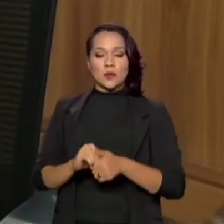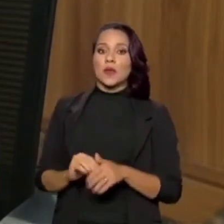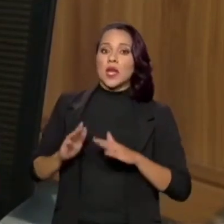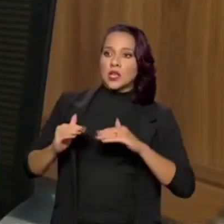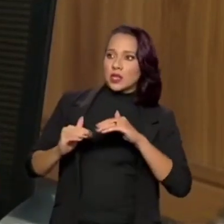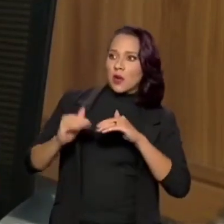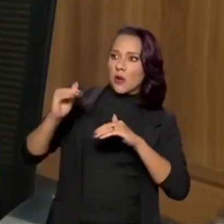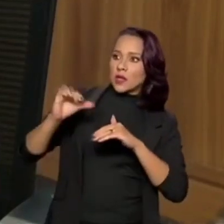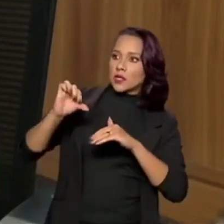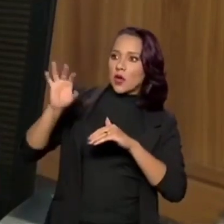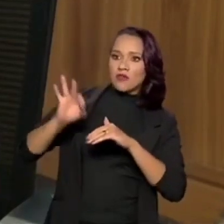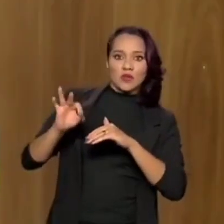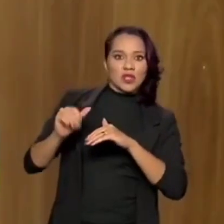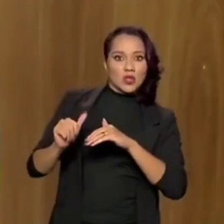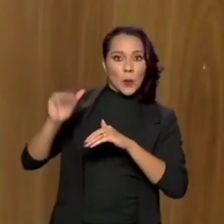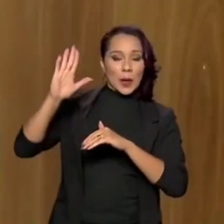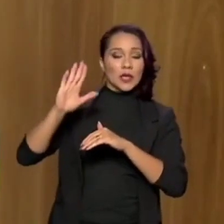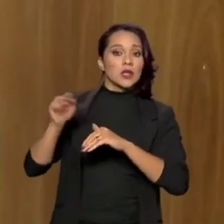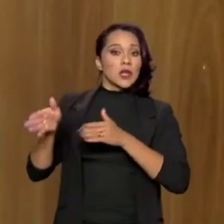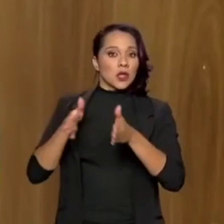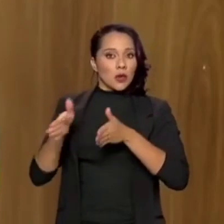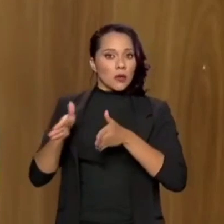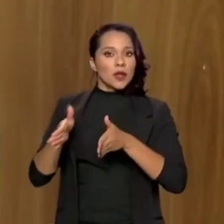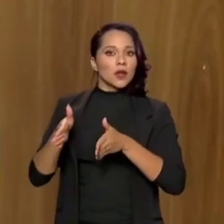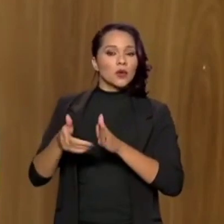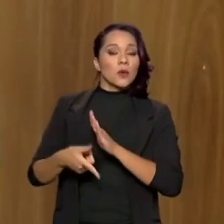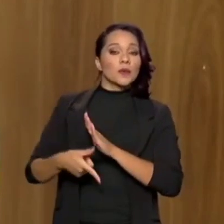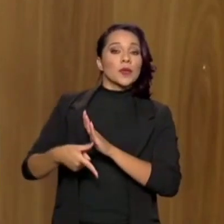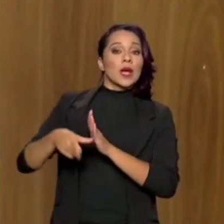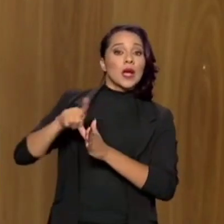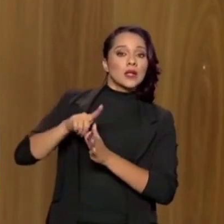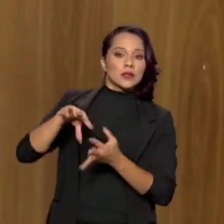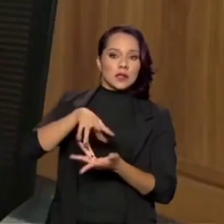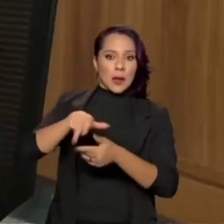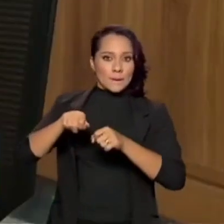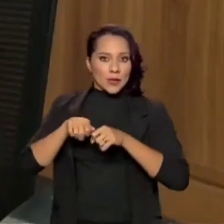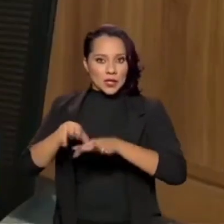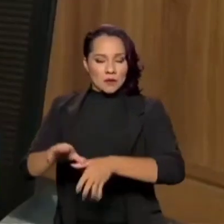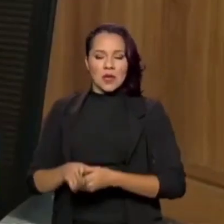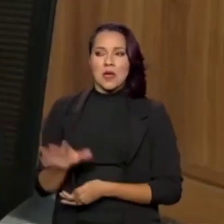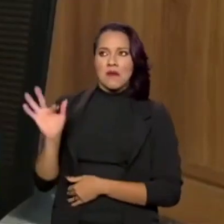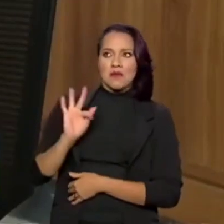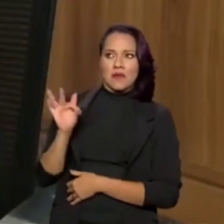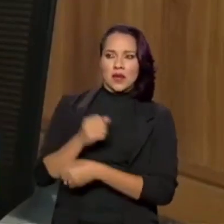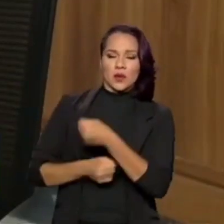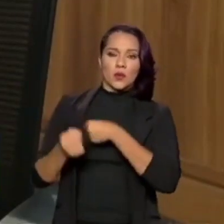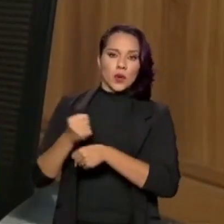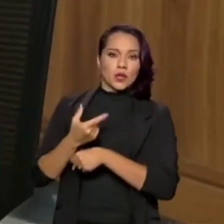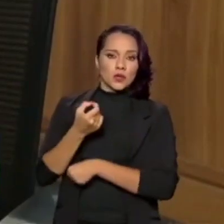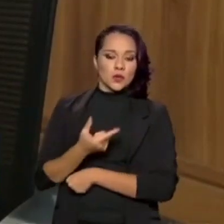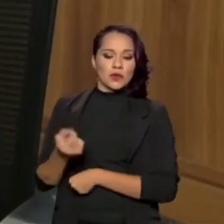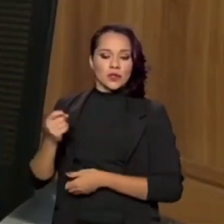quase 9% acima do período pré-pandemia, né? Ali em fevereiro de 2020.